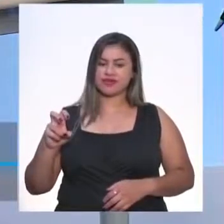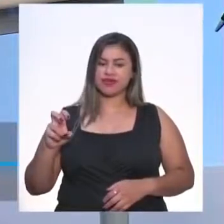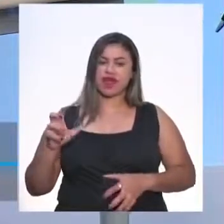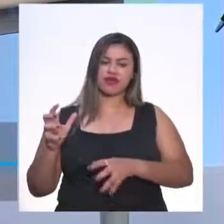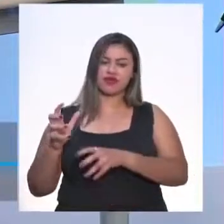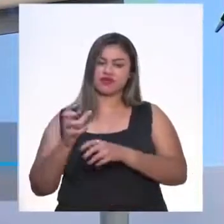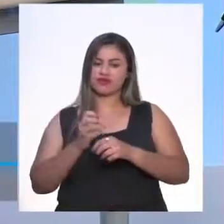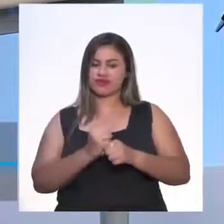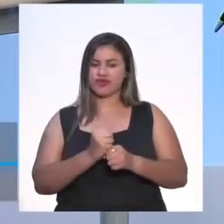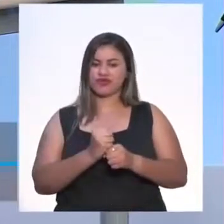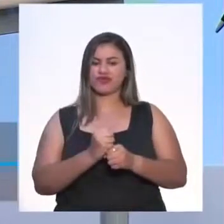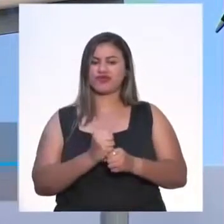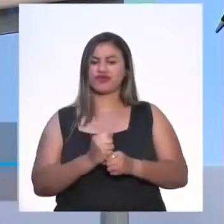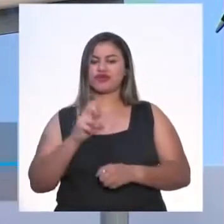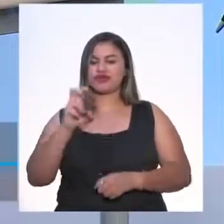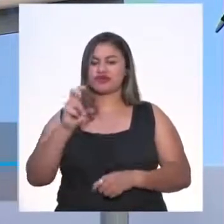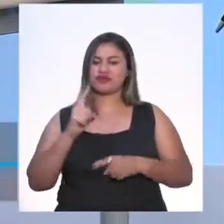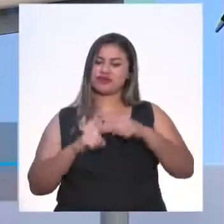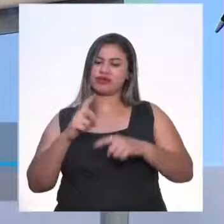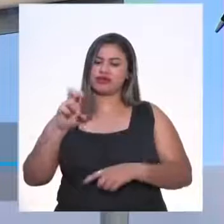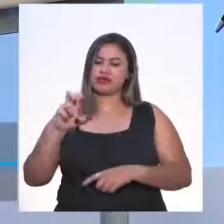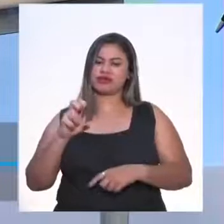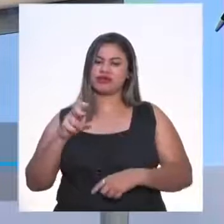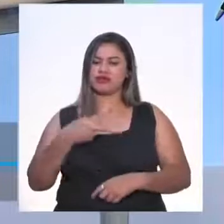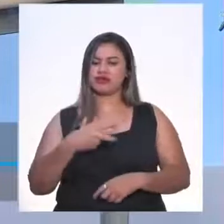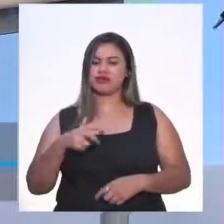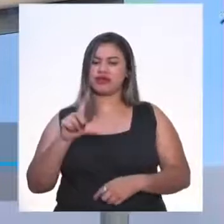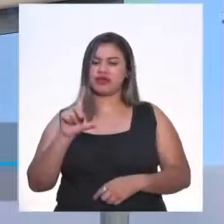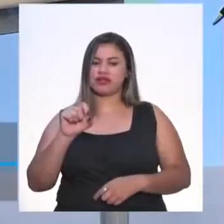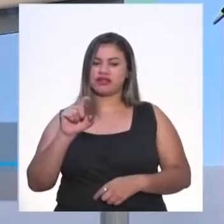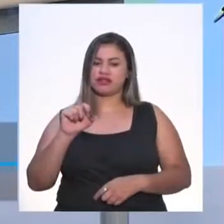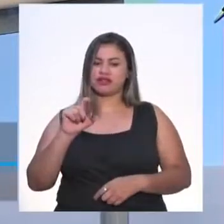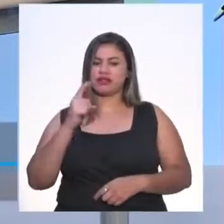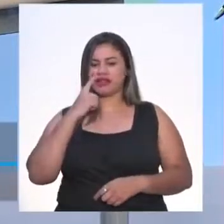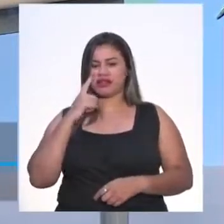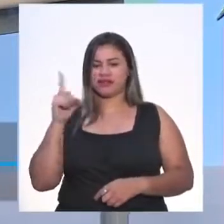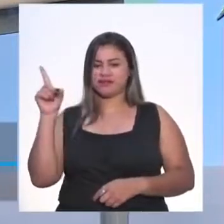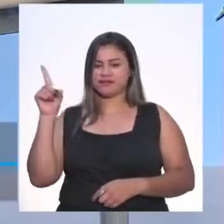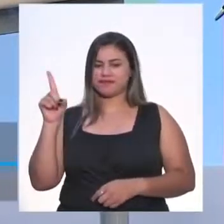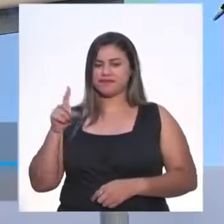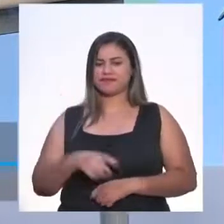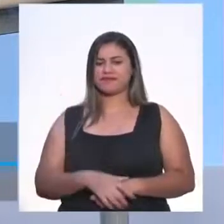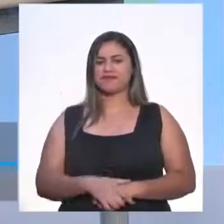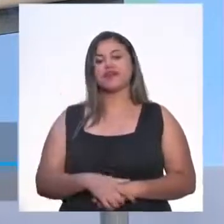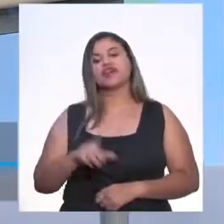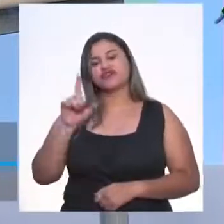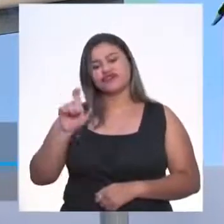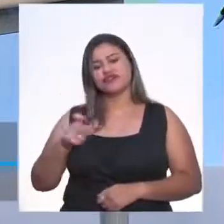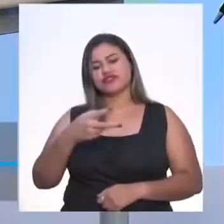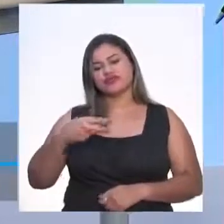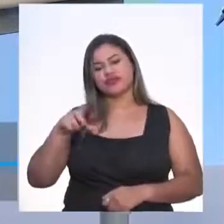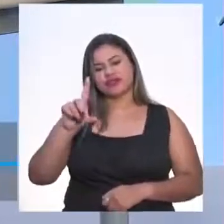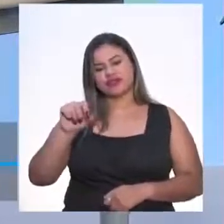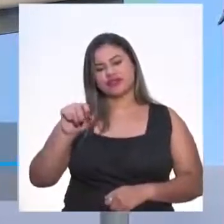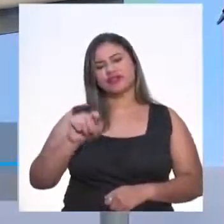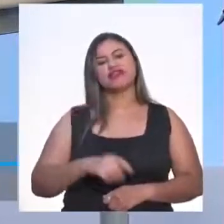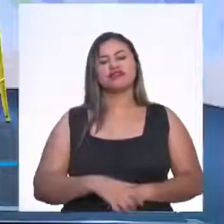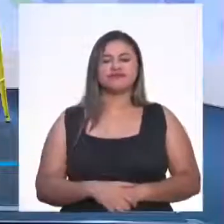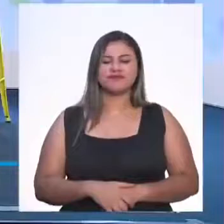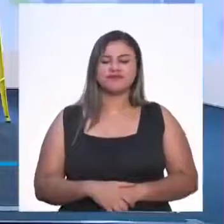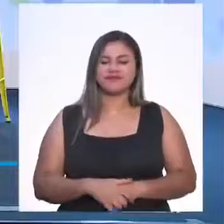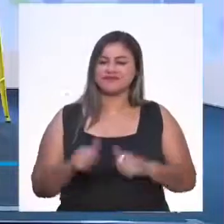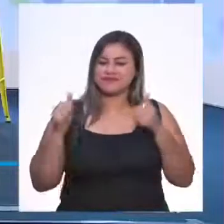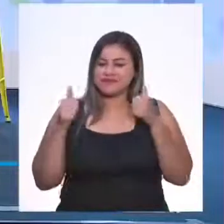junto 5 e 5, quer dizer que esse copinho aqui é de 10. Então, x é igual a 10.